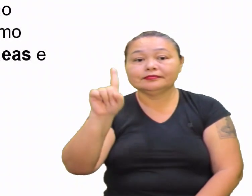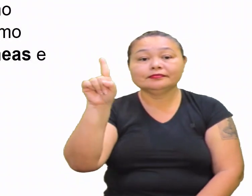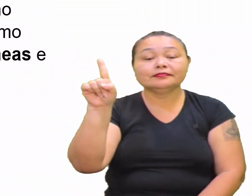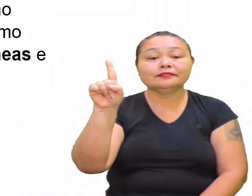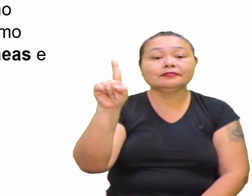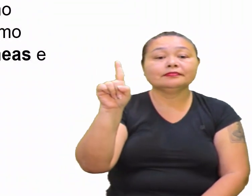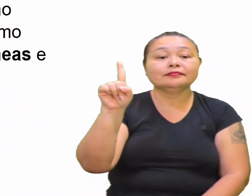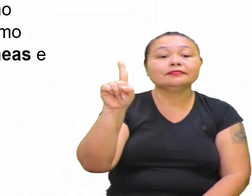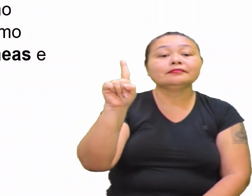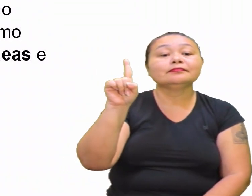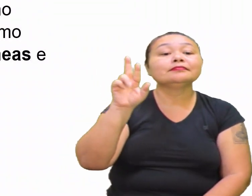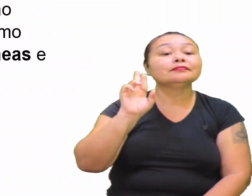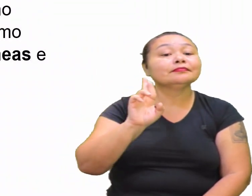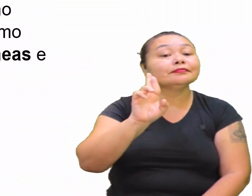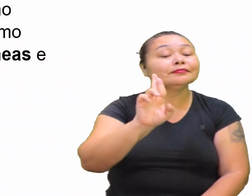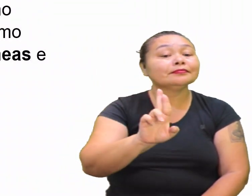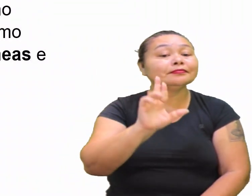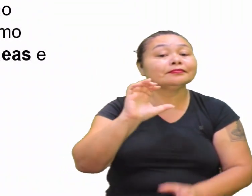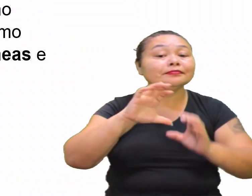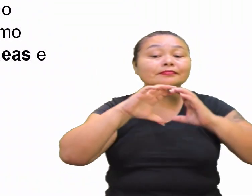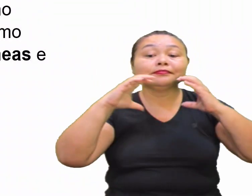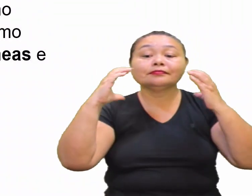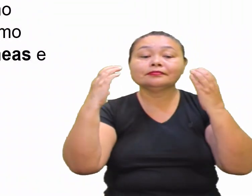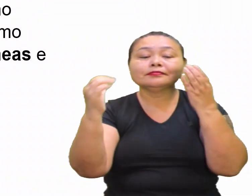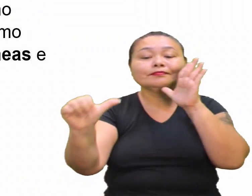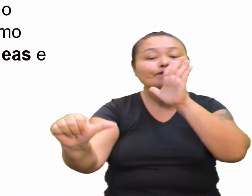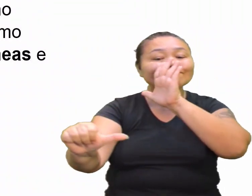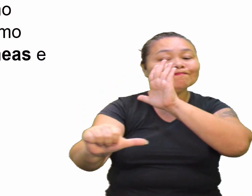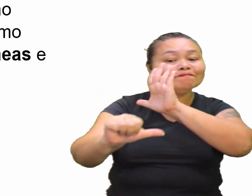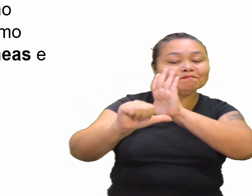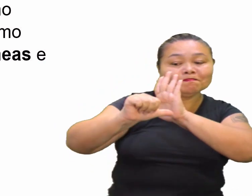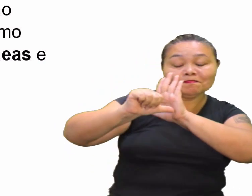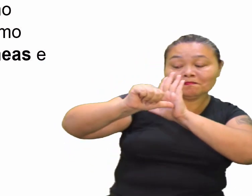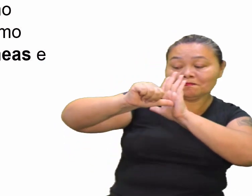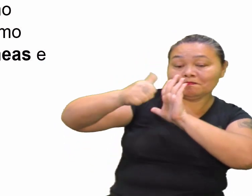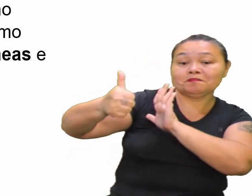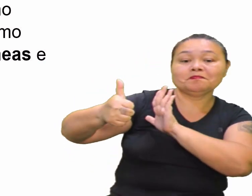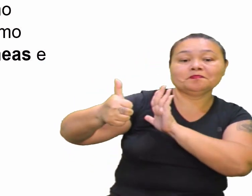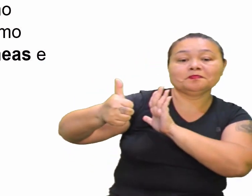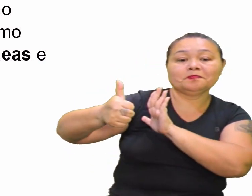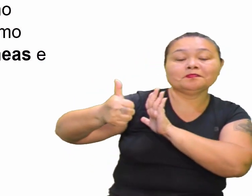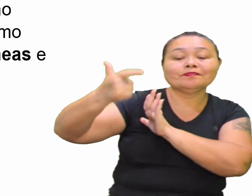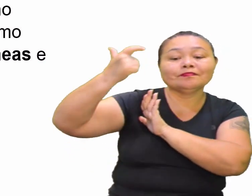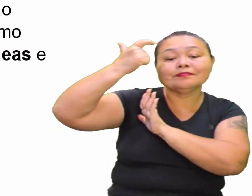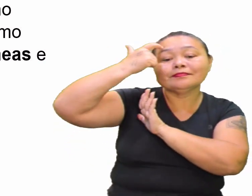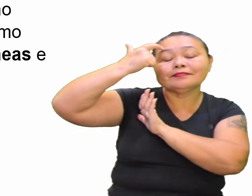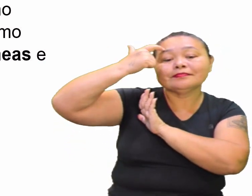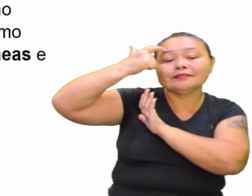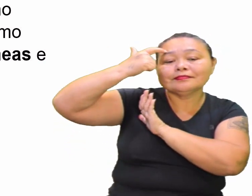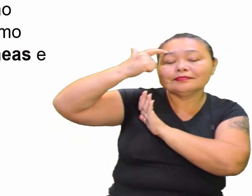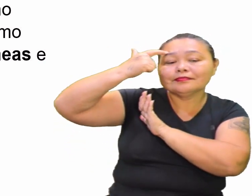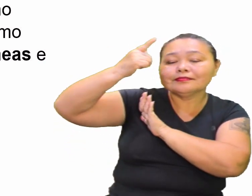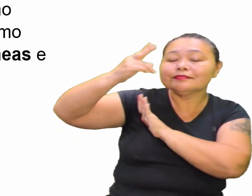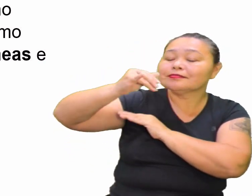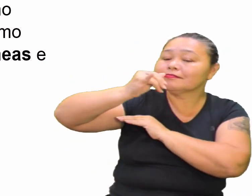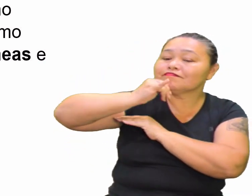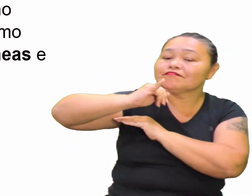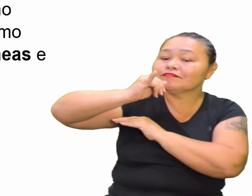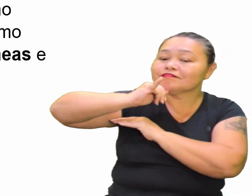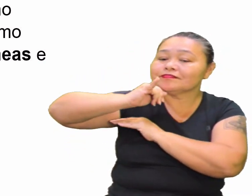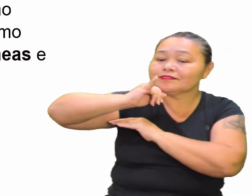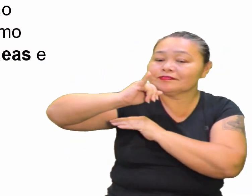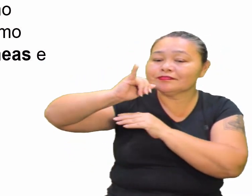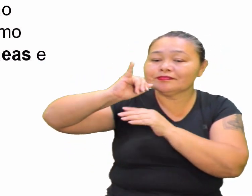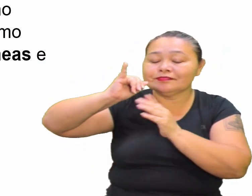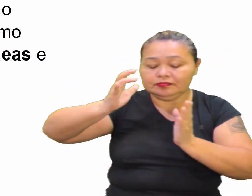Bom, ela representa, gente, a comunidade pioneira. Então vamos pensar o seguinte, vamos pensar aquele exemplo lá das